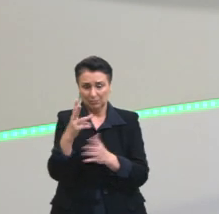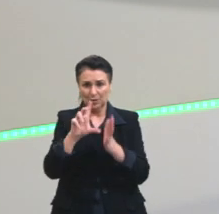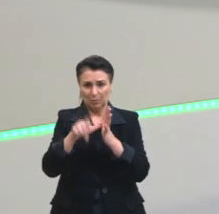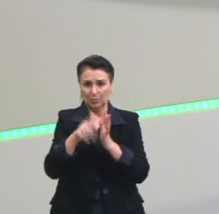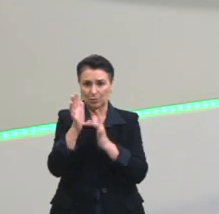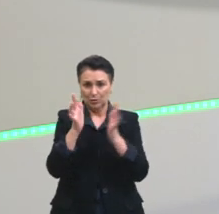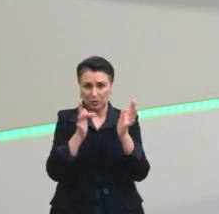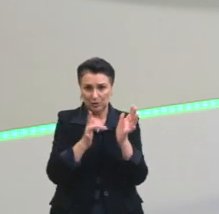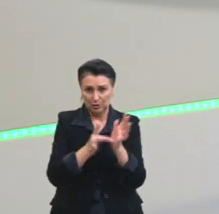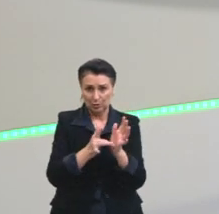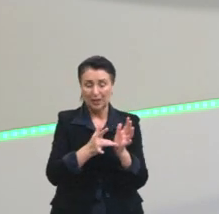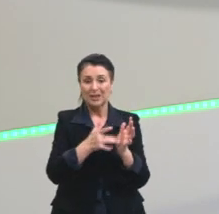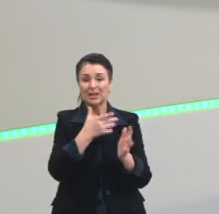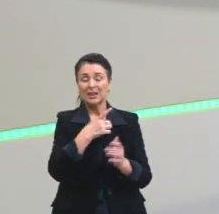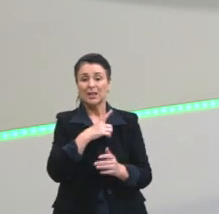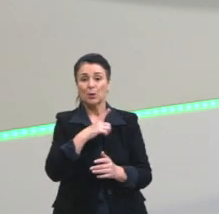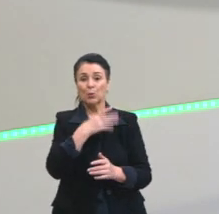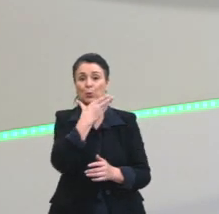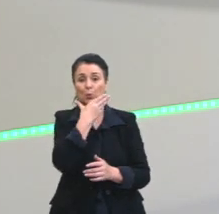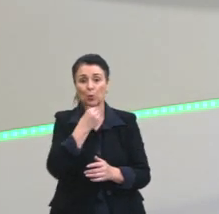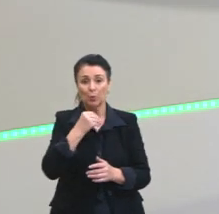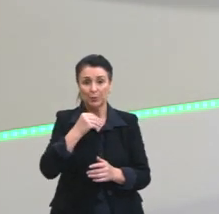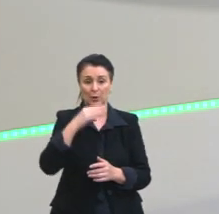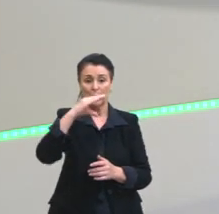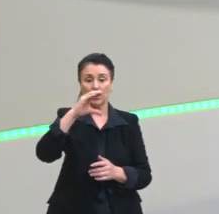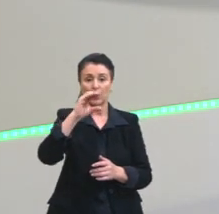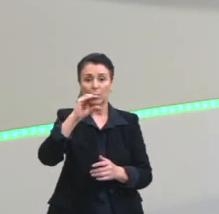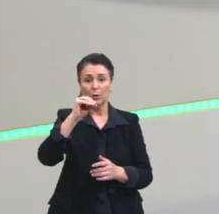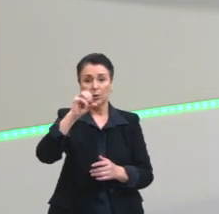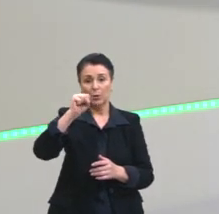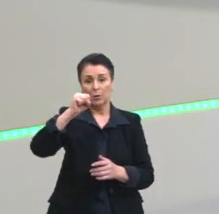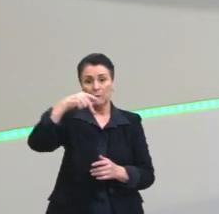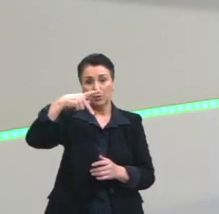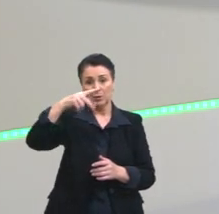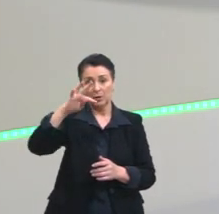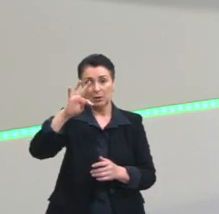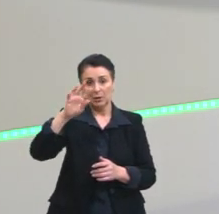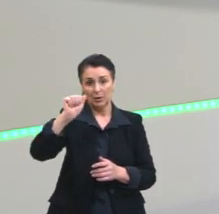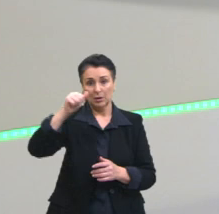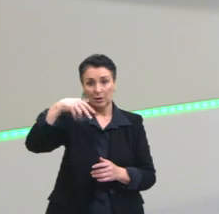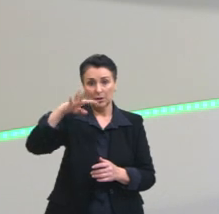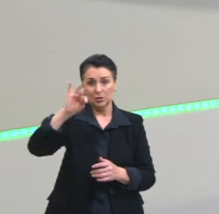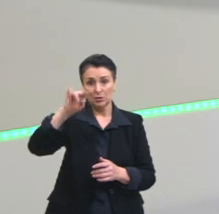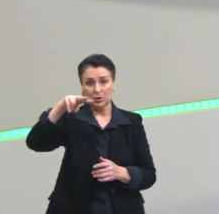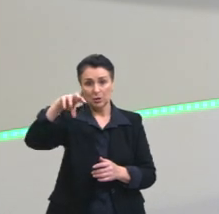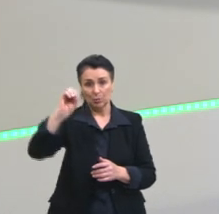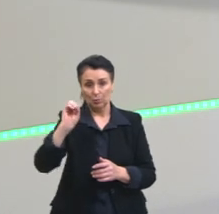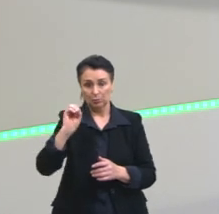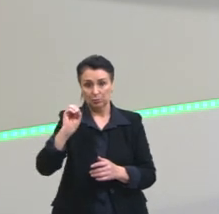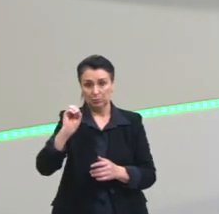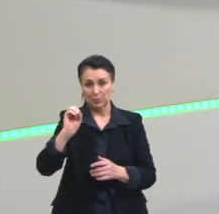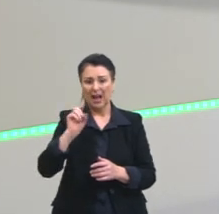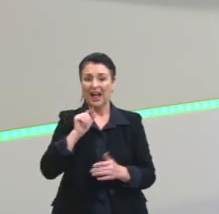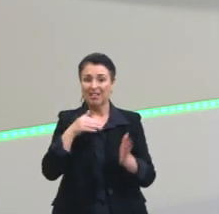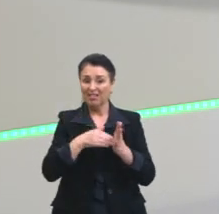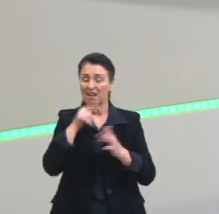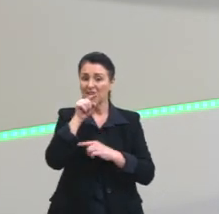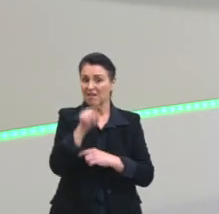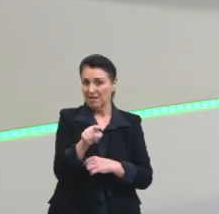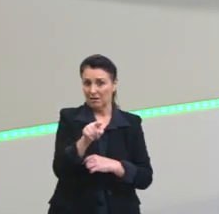é o pelo menos pretensamente se converteu e se essa então A Perseguição ele